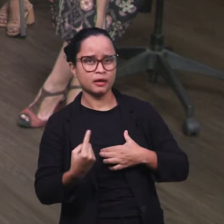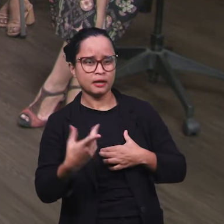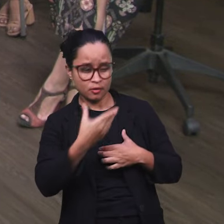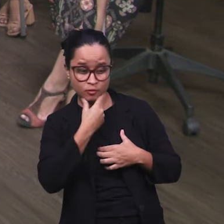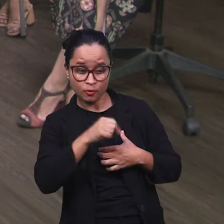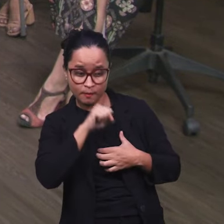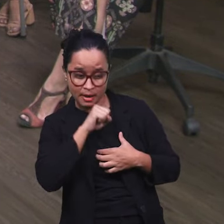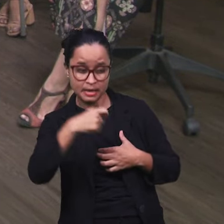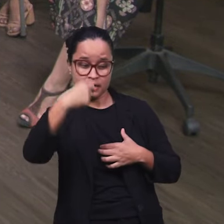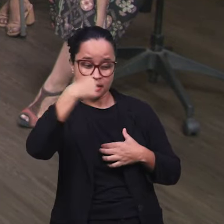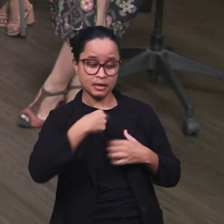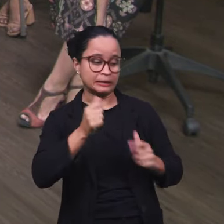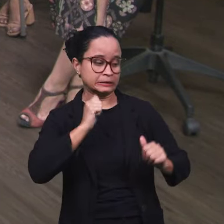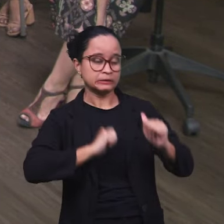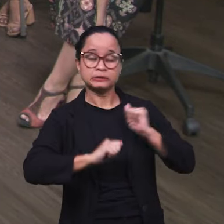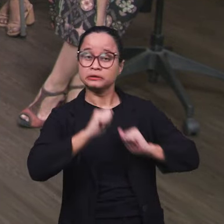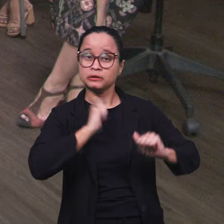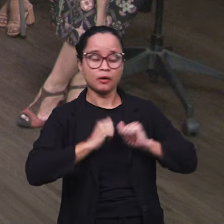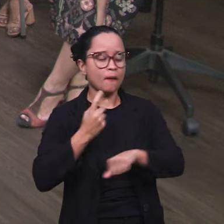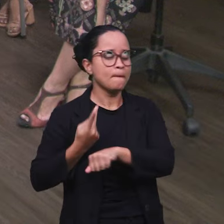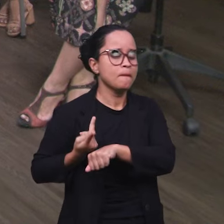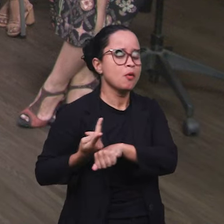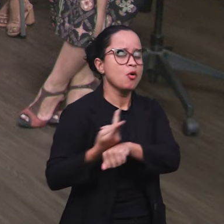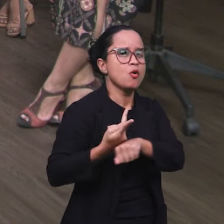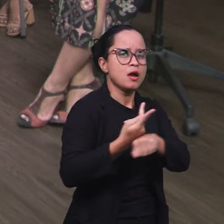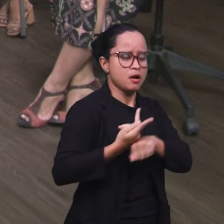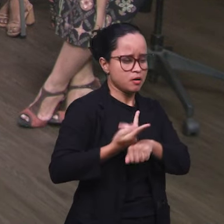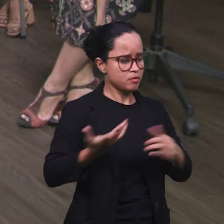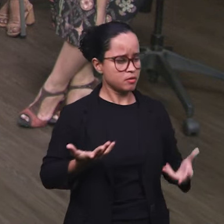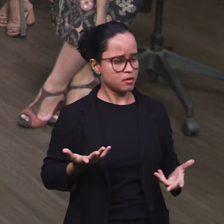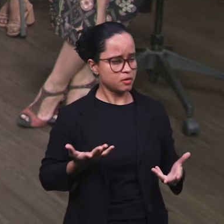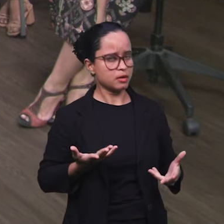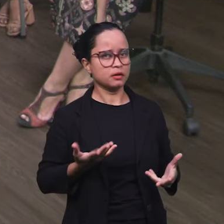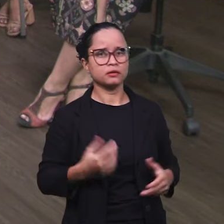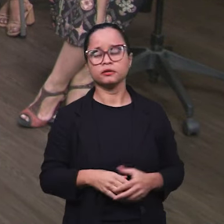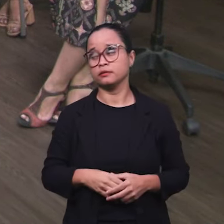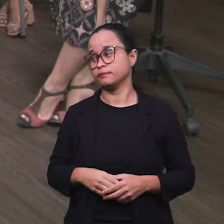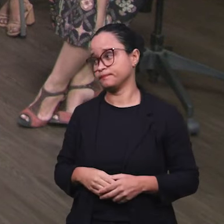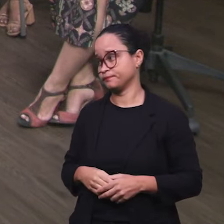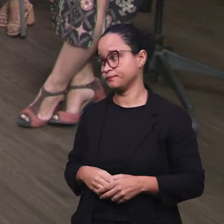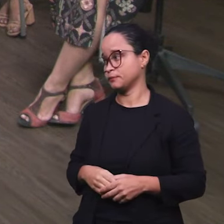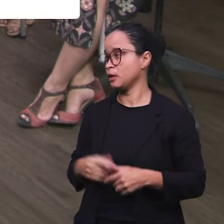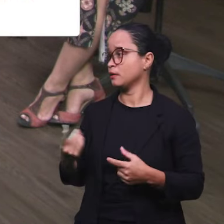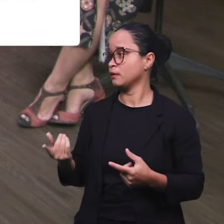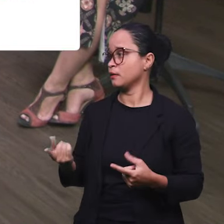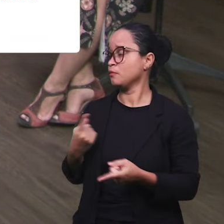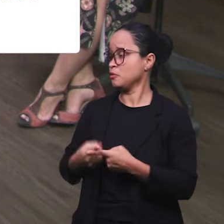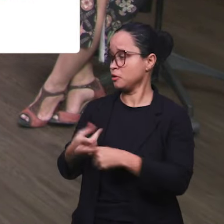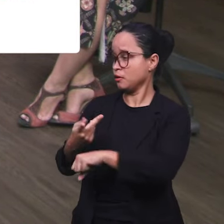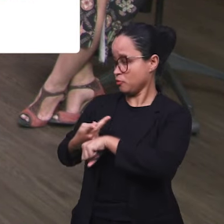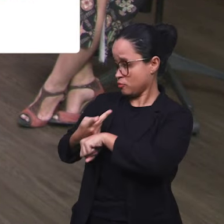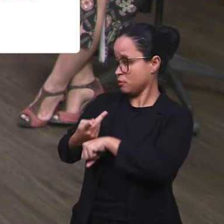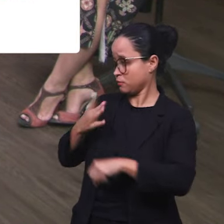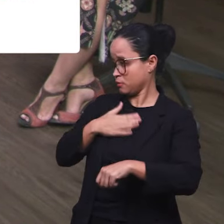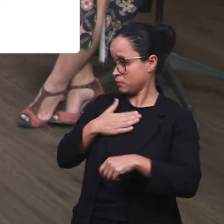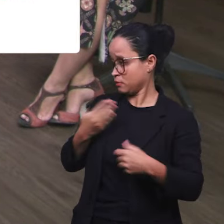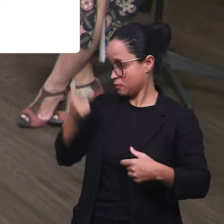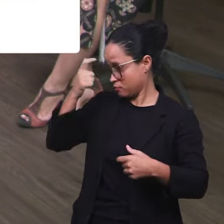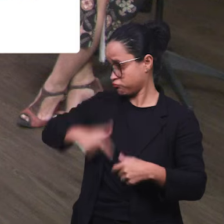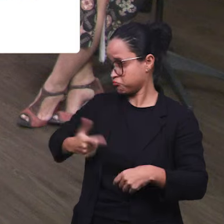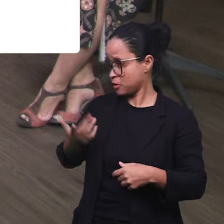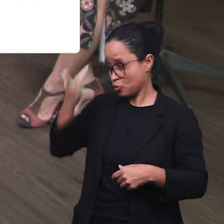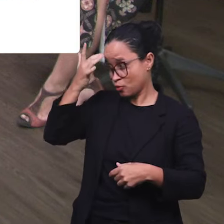conosco? Eis que teu pai e eu, ansiosos, te procurávamos. E lhes disse: por